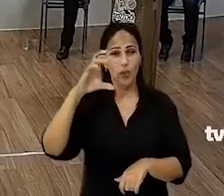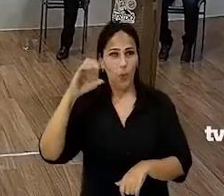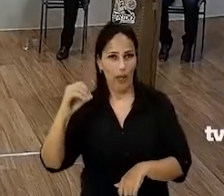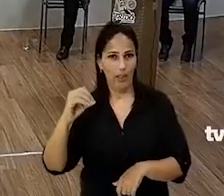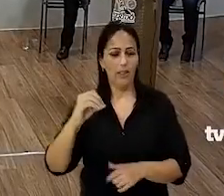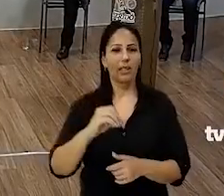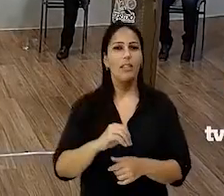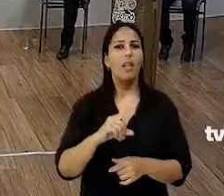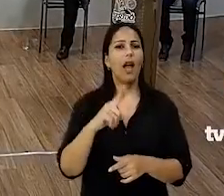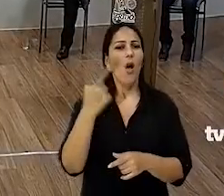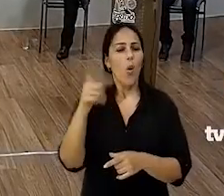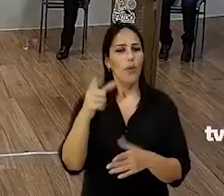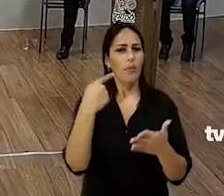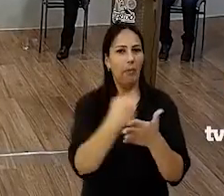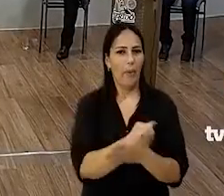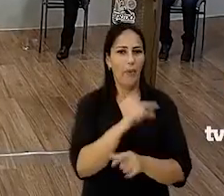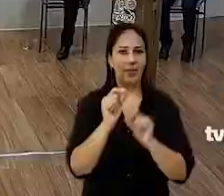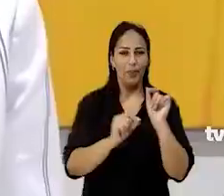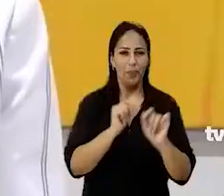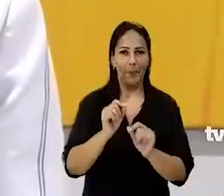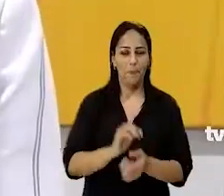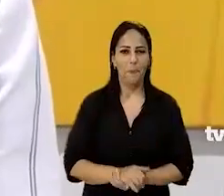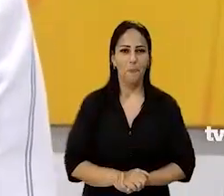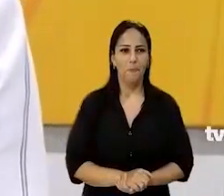988-77-5550, a próxima pergunta é: